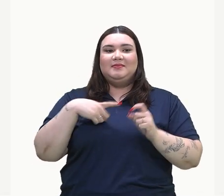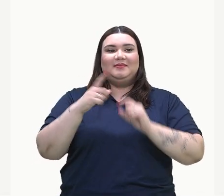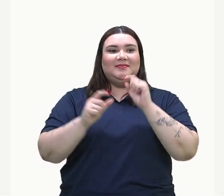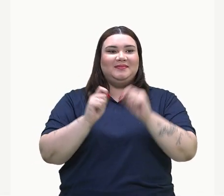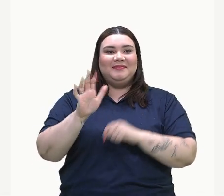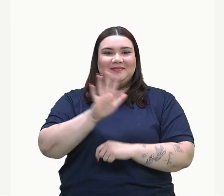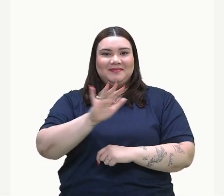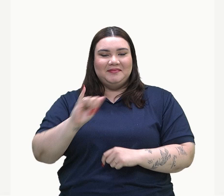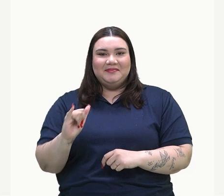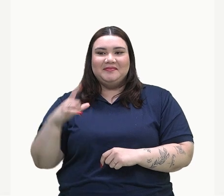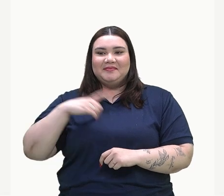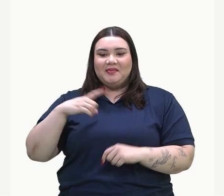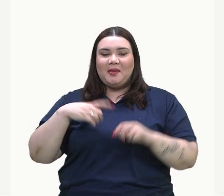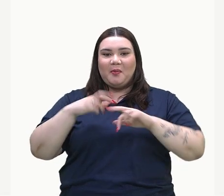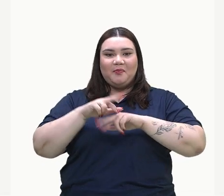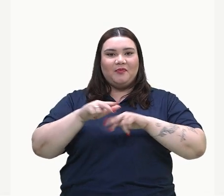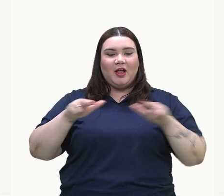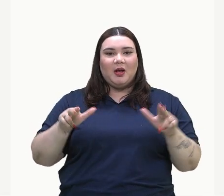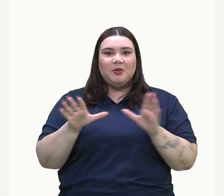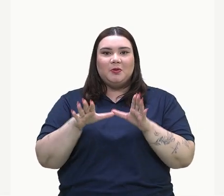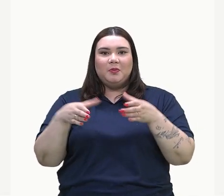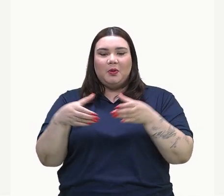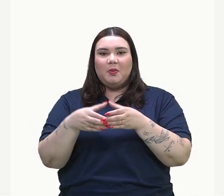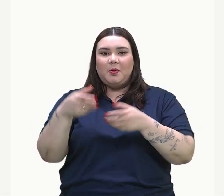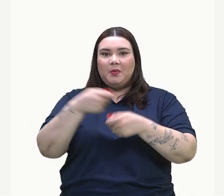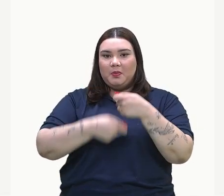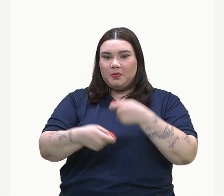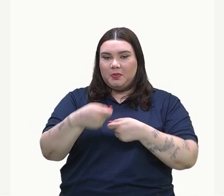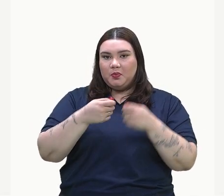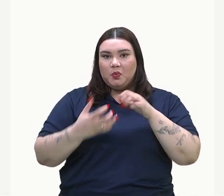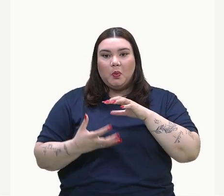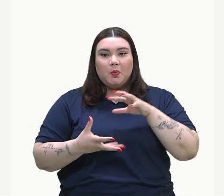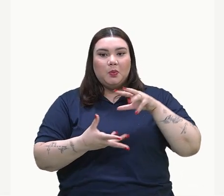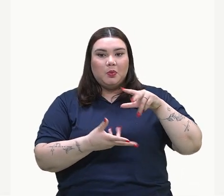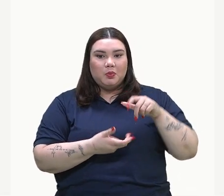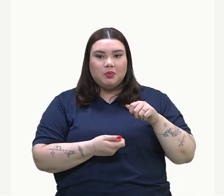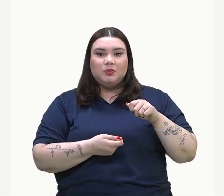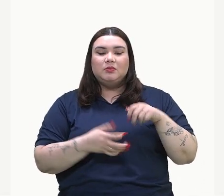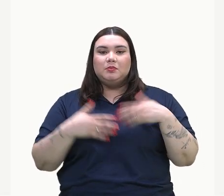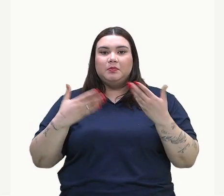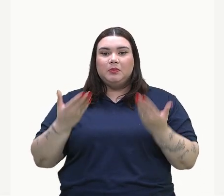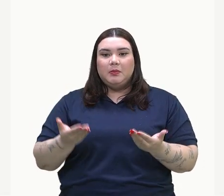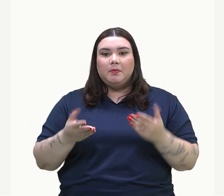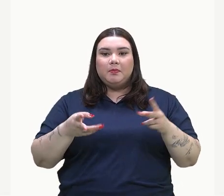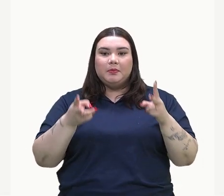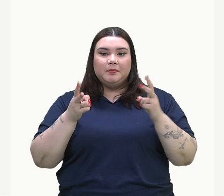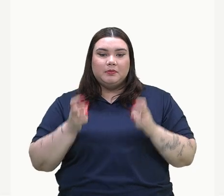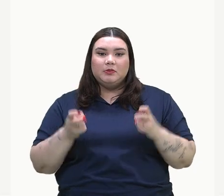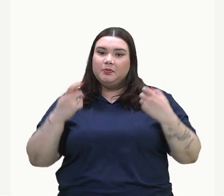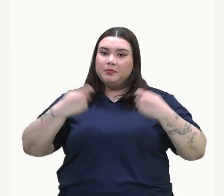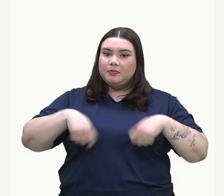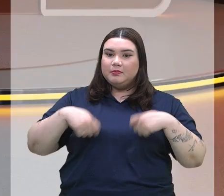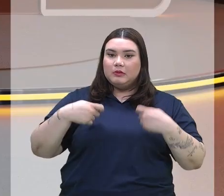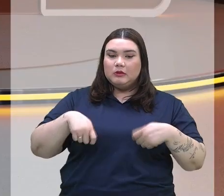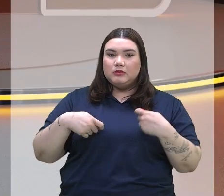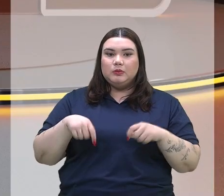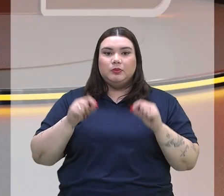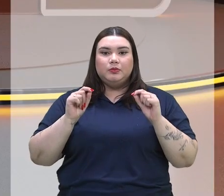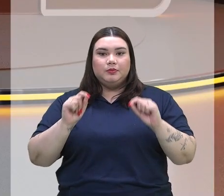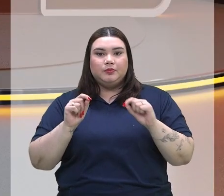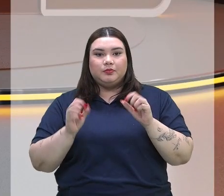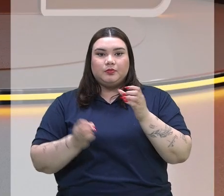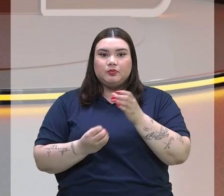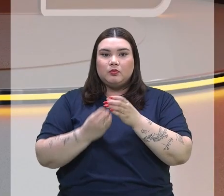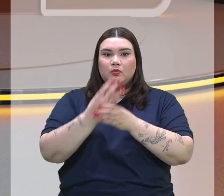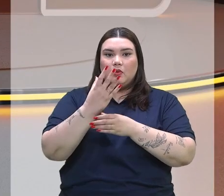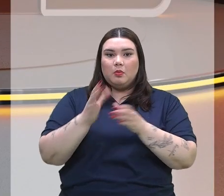existir diversos blocos econômicos ao redor do planeta. Então, teve-se aí a necessidade, né, de criar